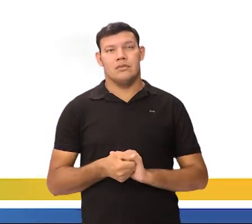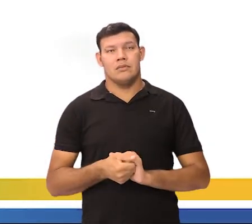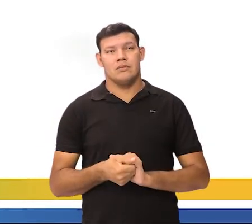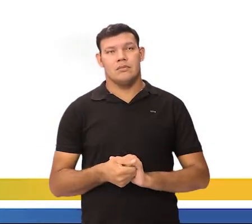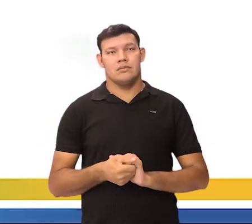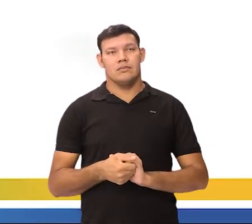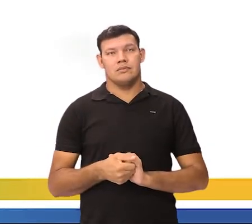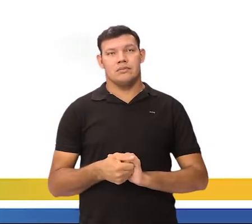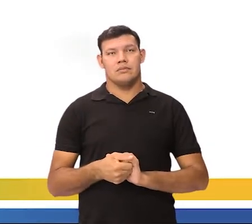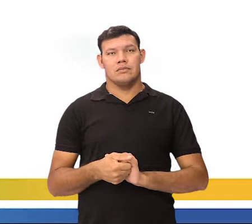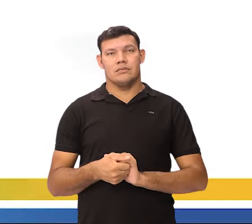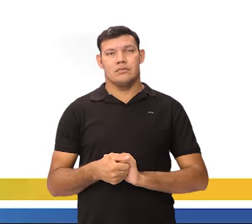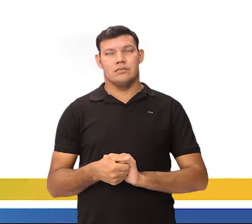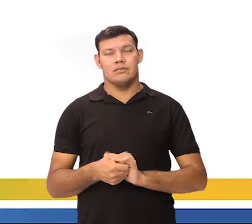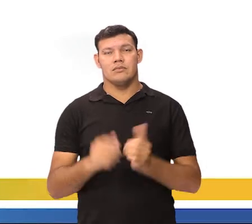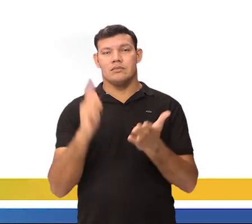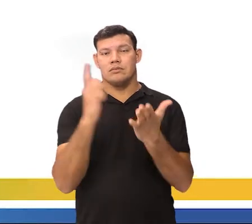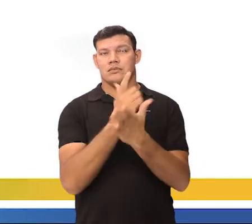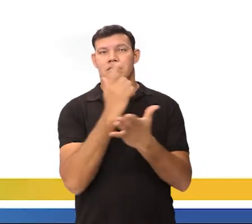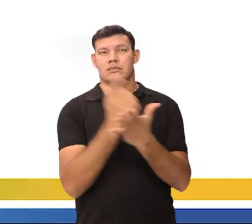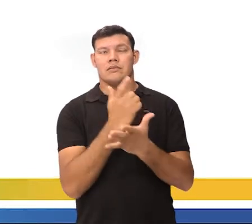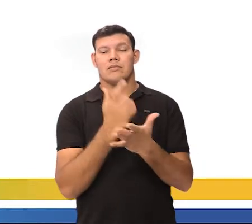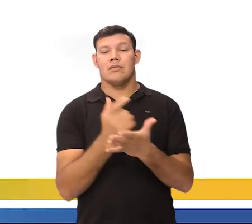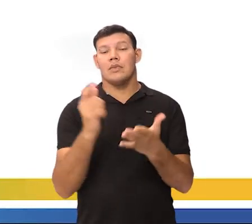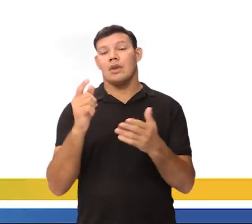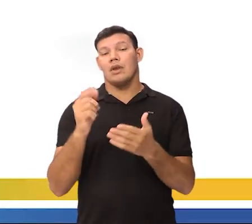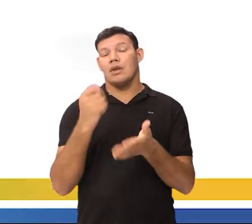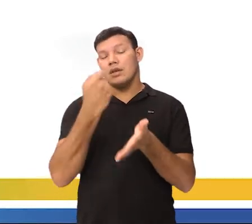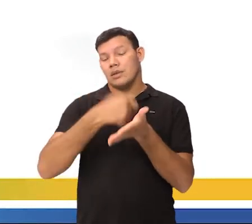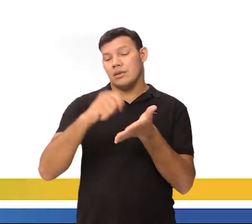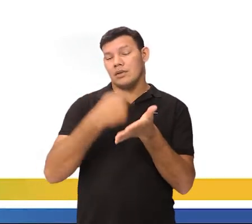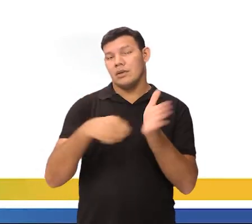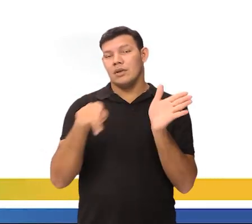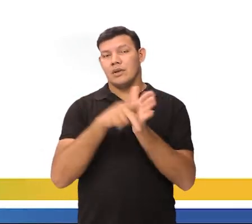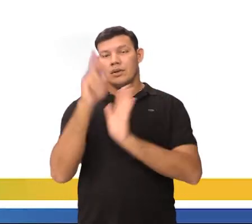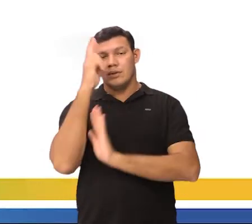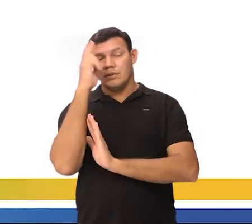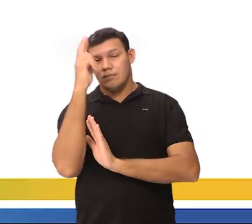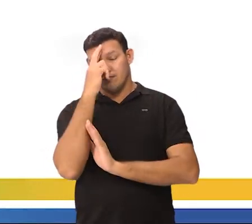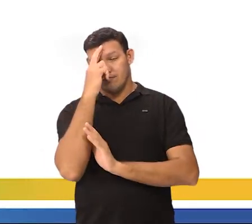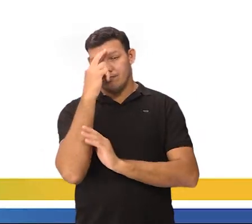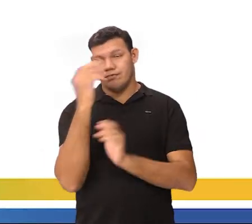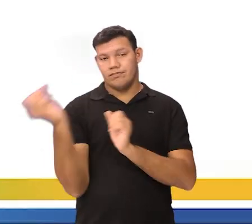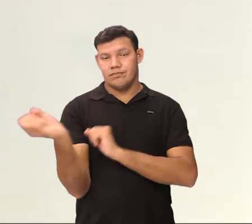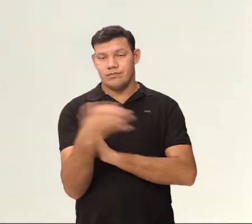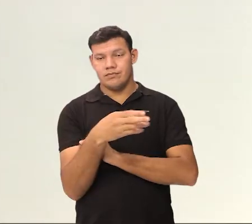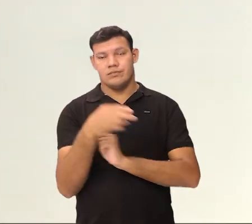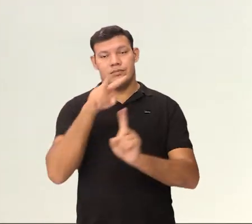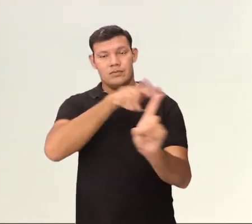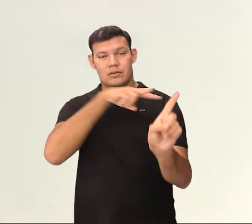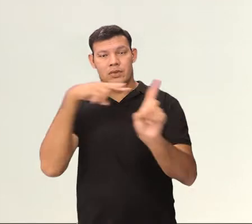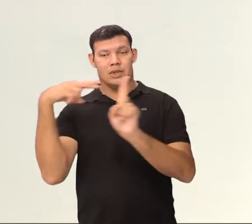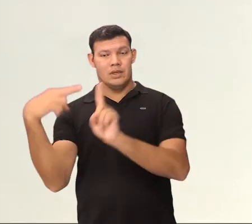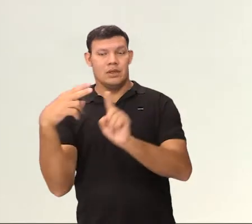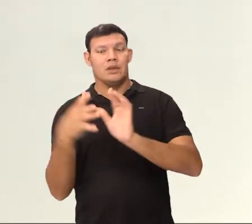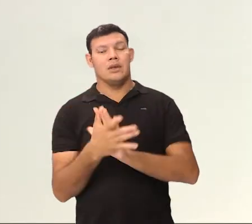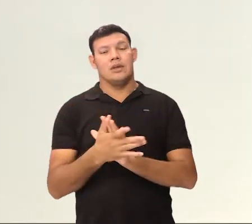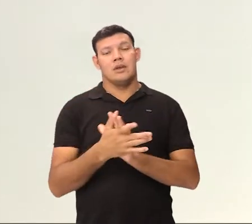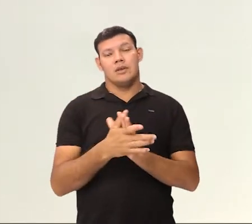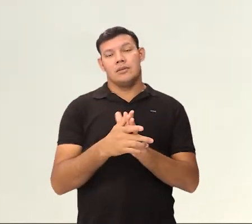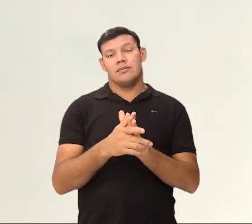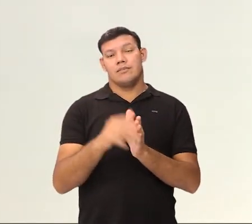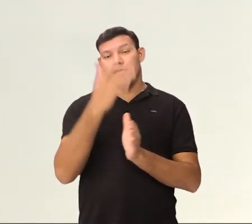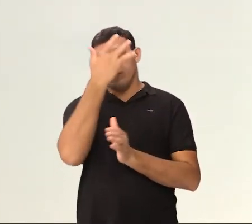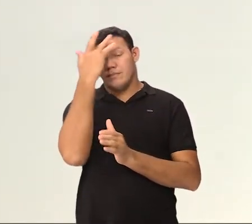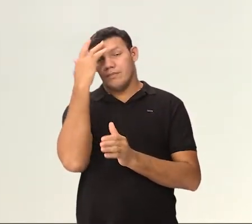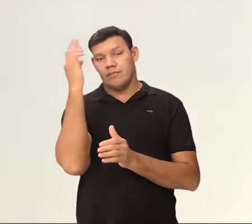Burke no livro A Escrita da História, Novas Perspectivas, onde esse historiador relata que a história